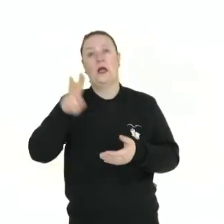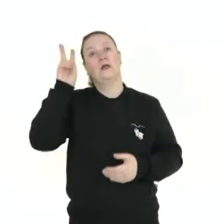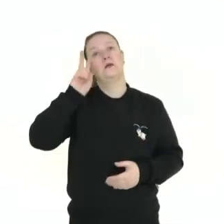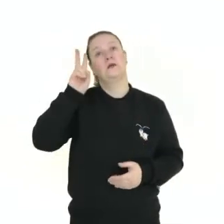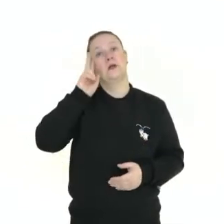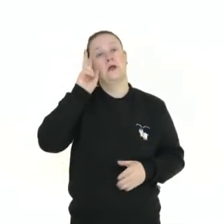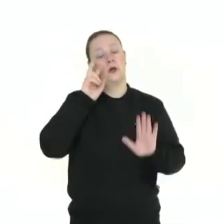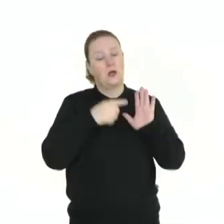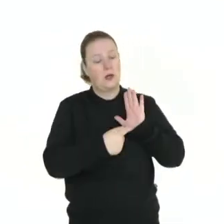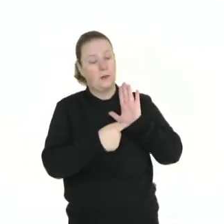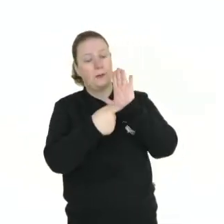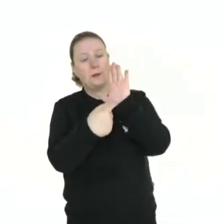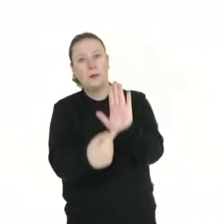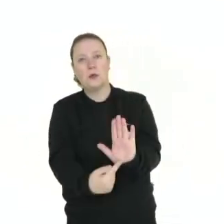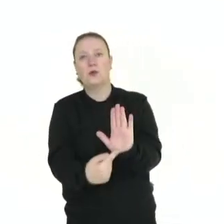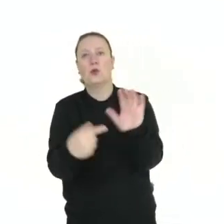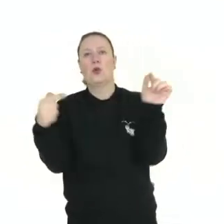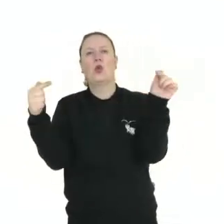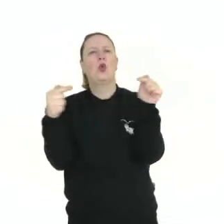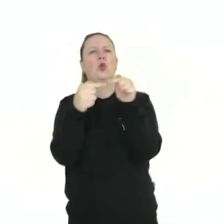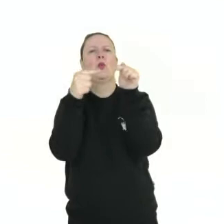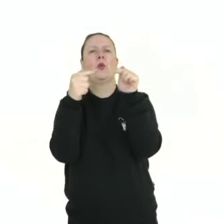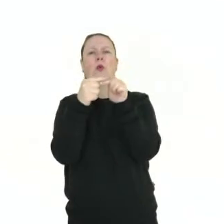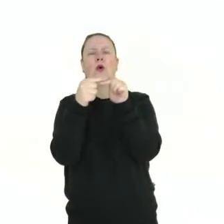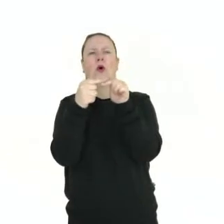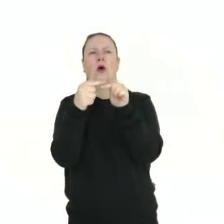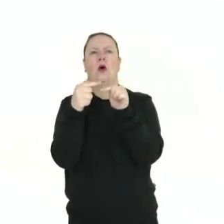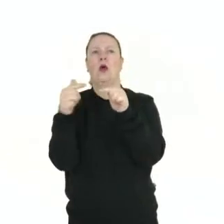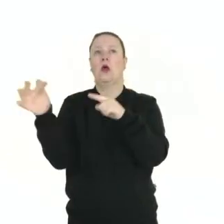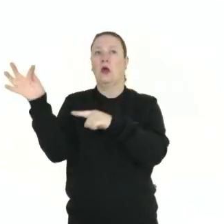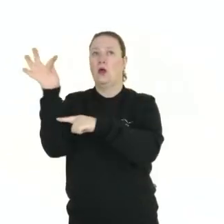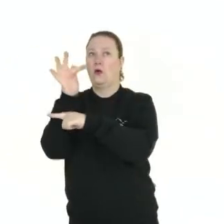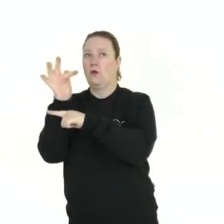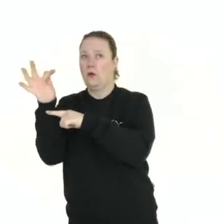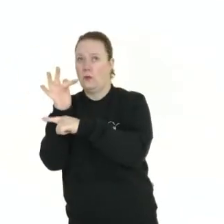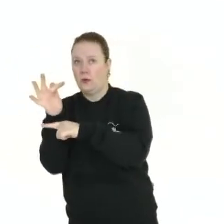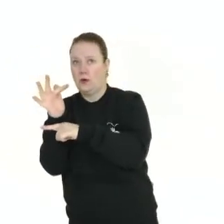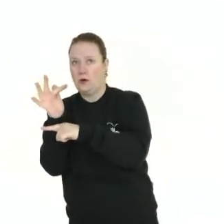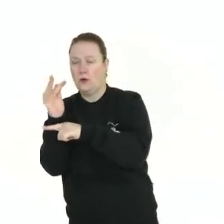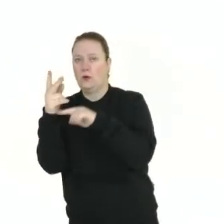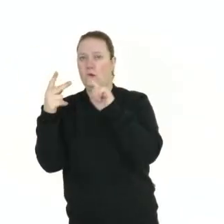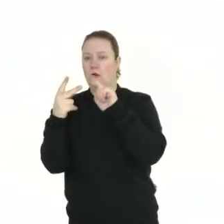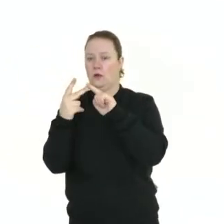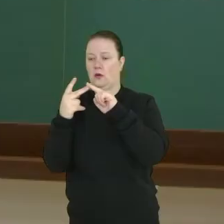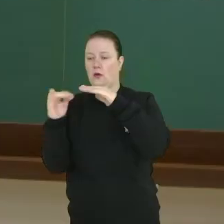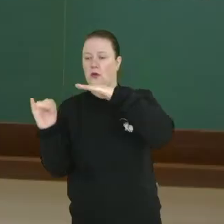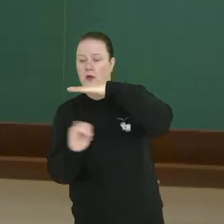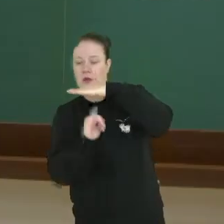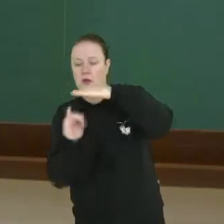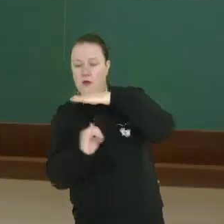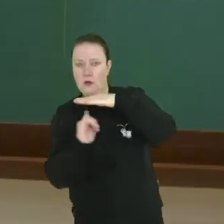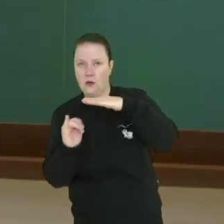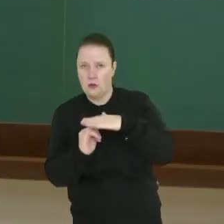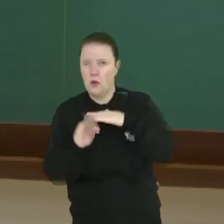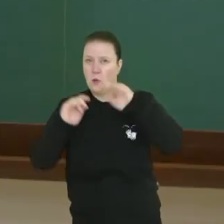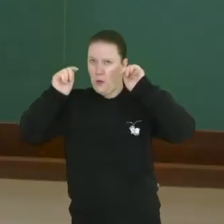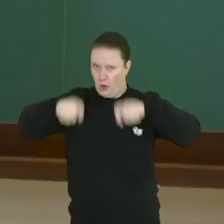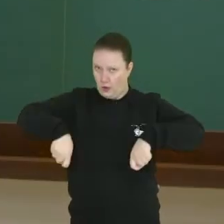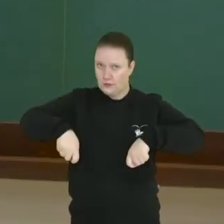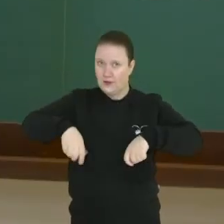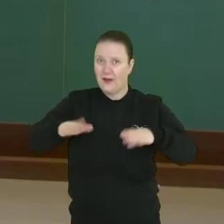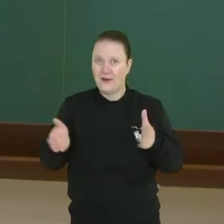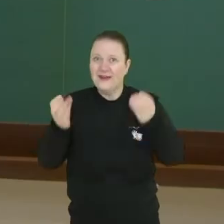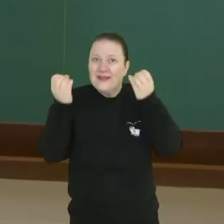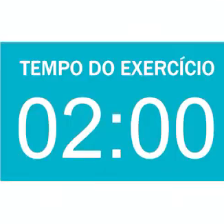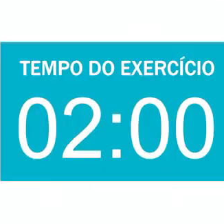uma combinação da linguagem formal com a linguagem informal? Será possível? Justifique. Já